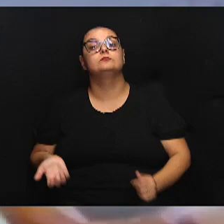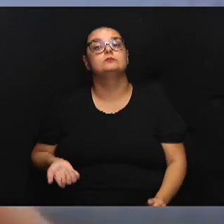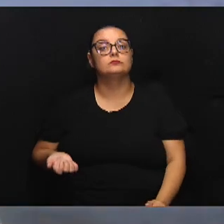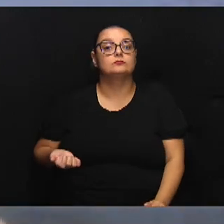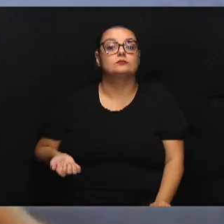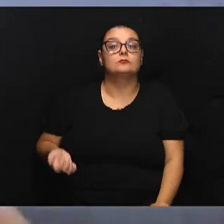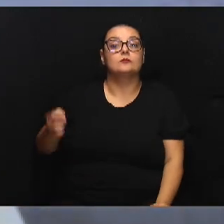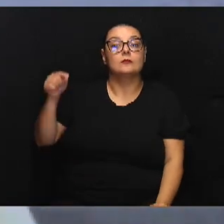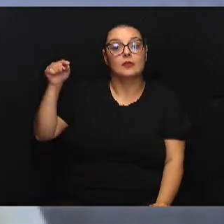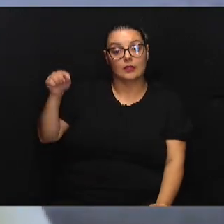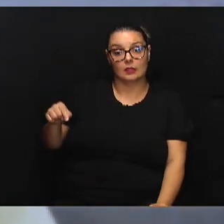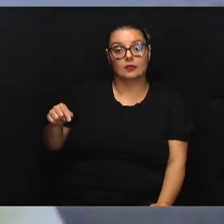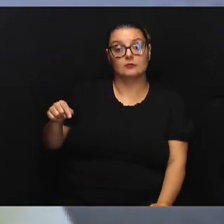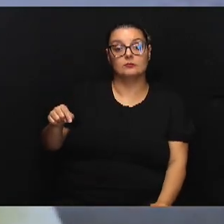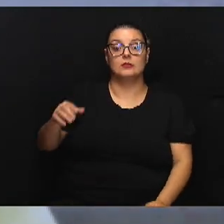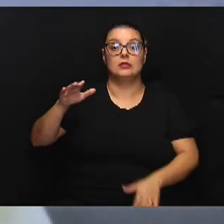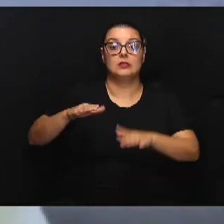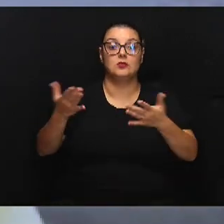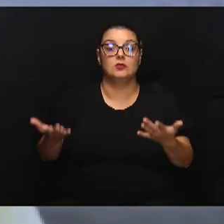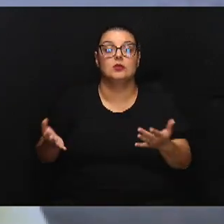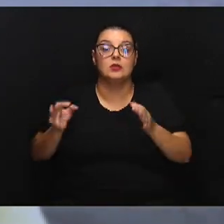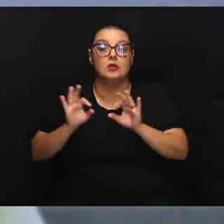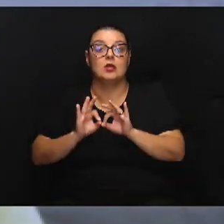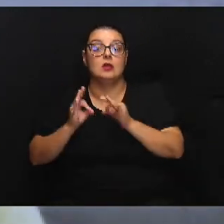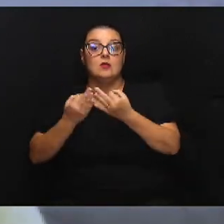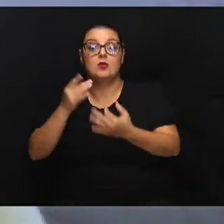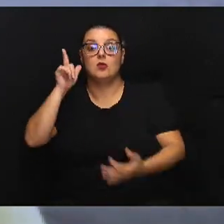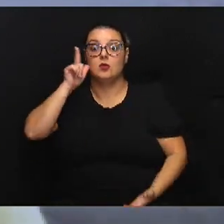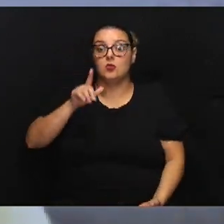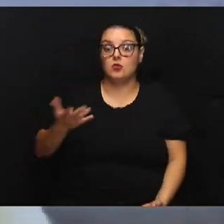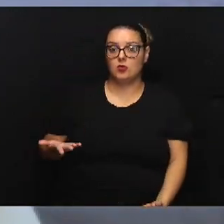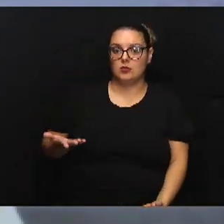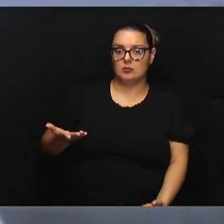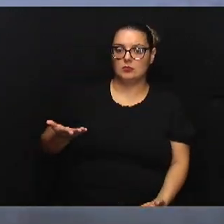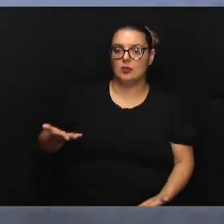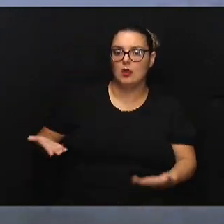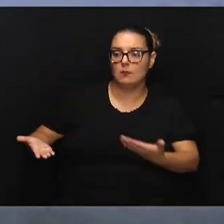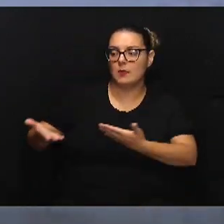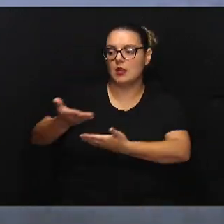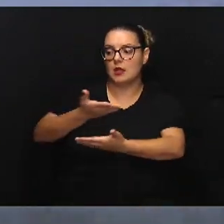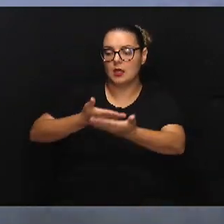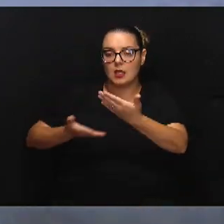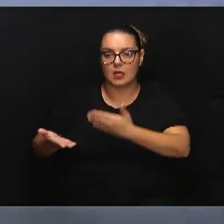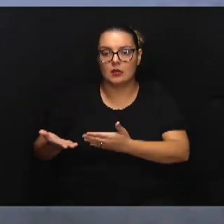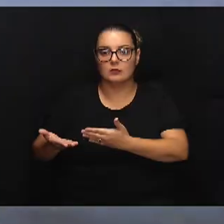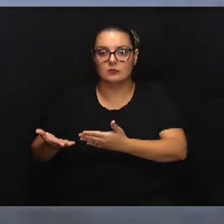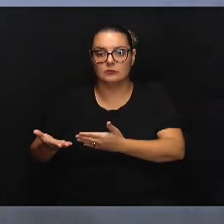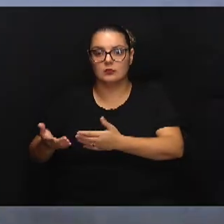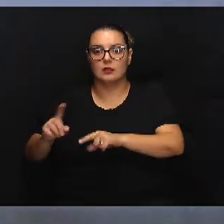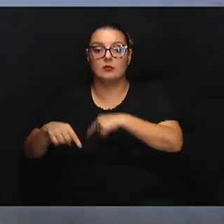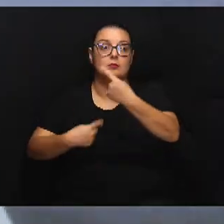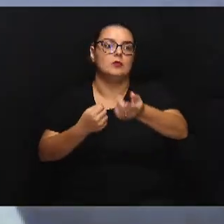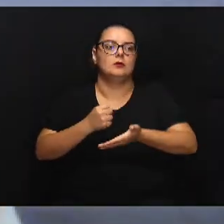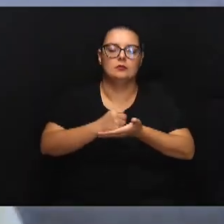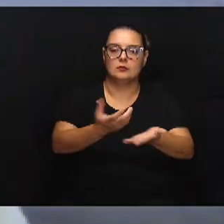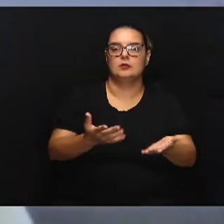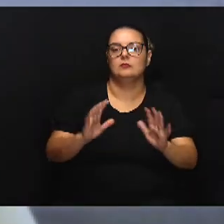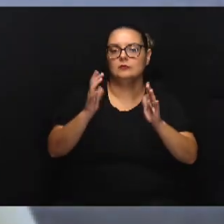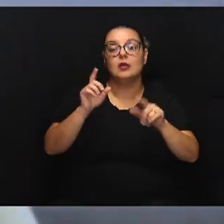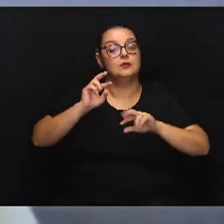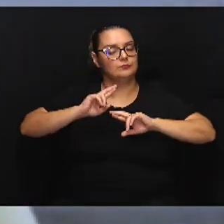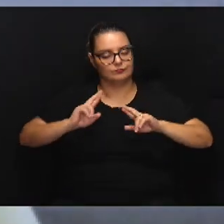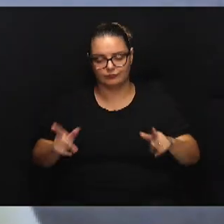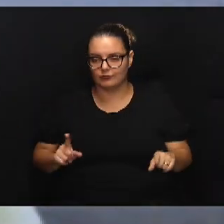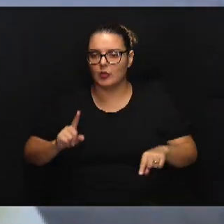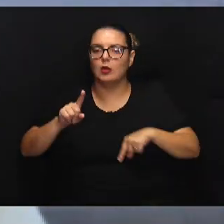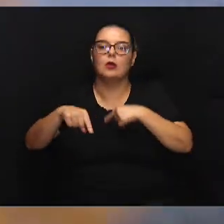naquela festa, muitas vezes a família conseguiu com que ele se interagisse. Daí leva para outra festa. Outra festa é diferente, tem